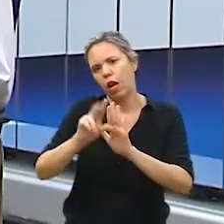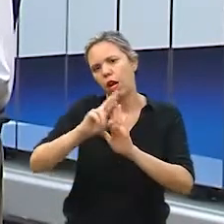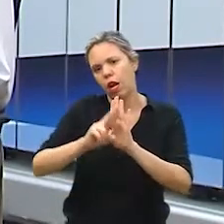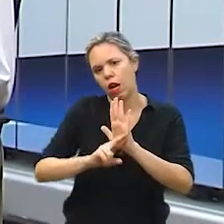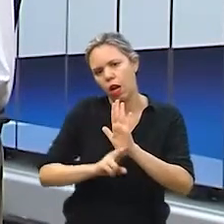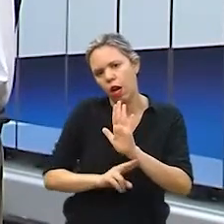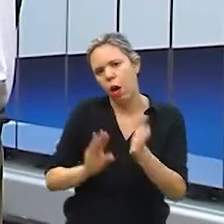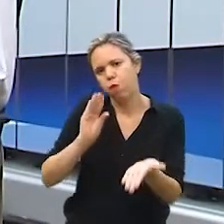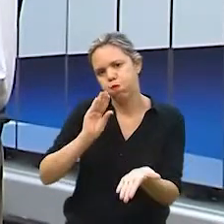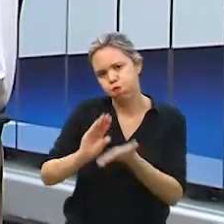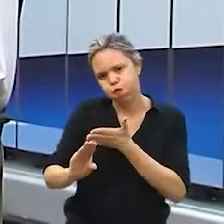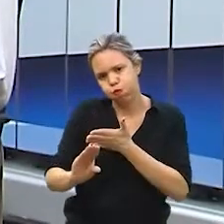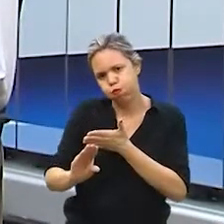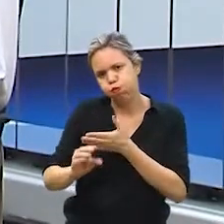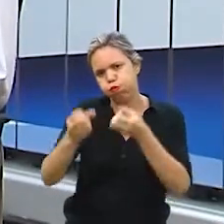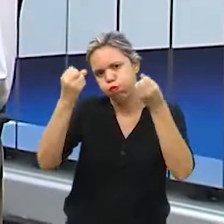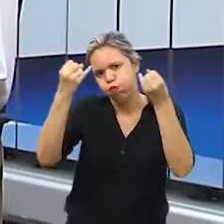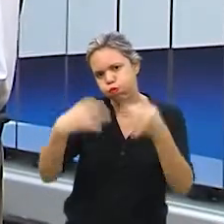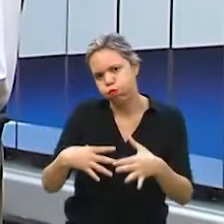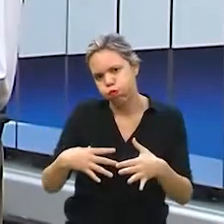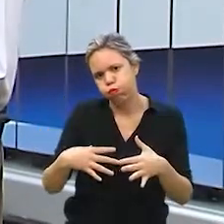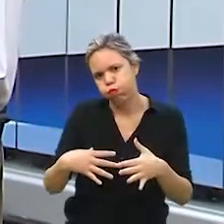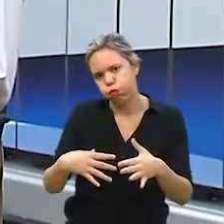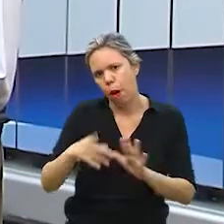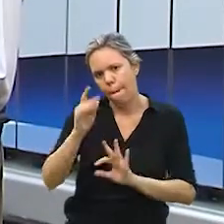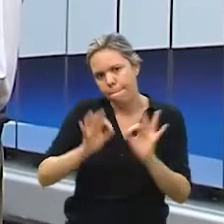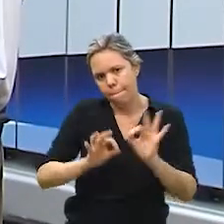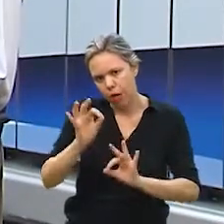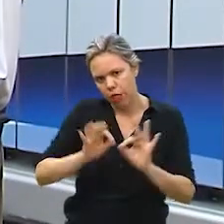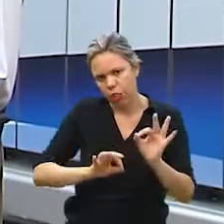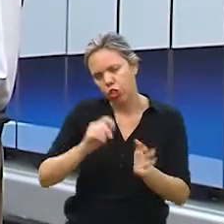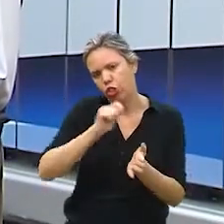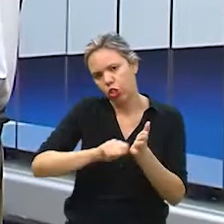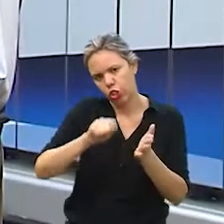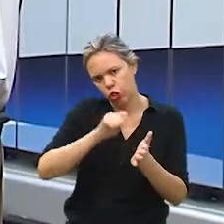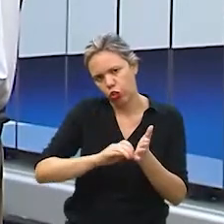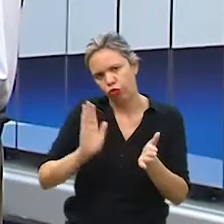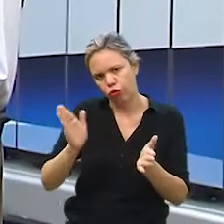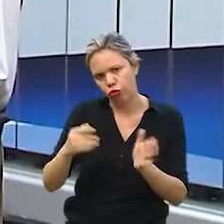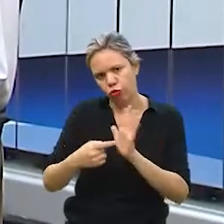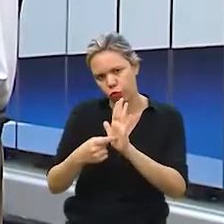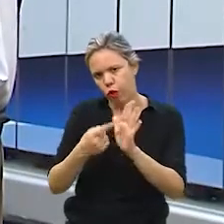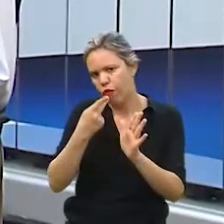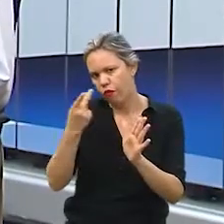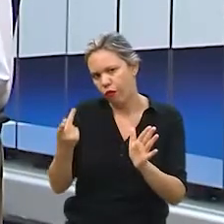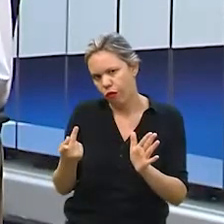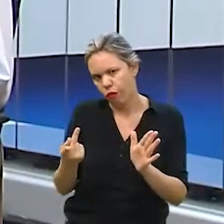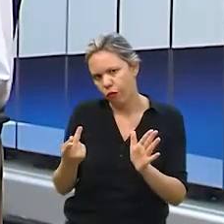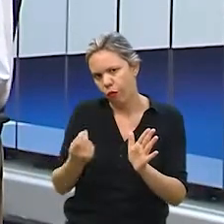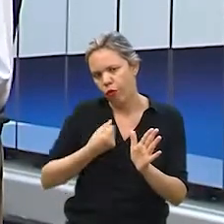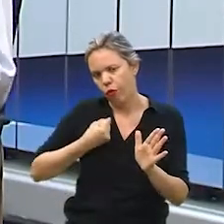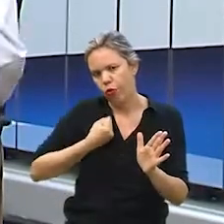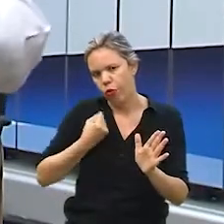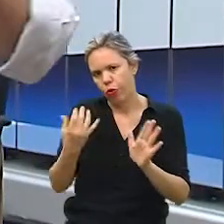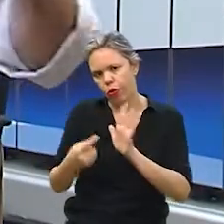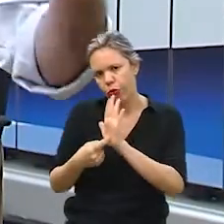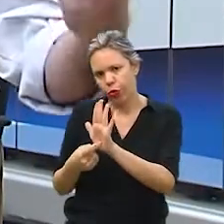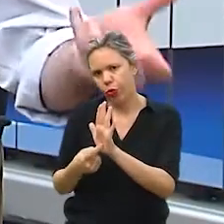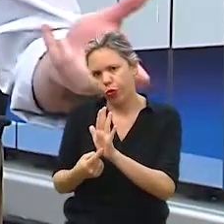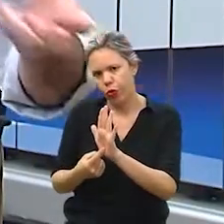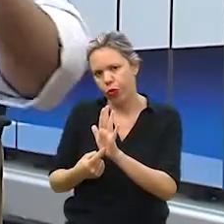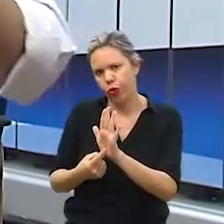diretrizes orçamentárias, a gente está falando sobre este planejamento que já nós vamos abordar com números aí,